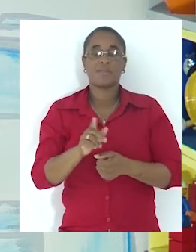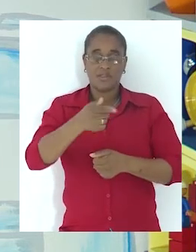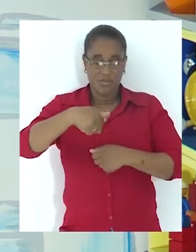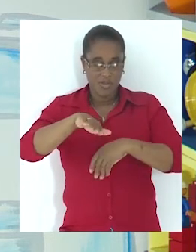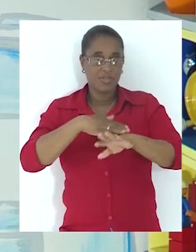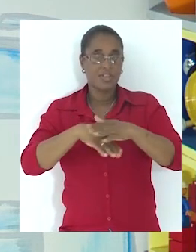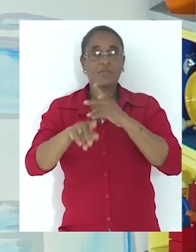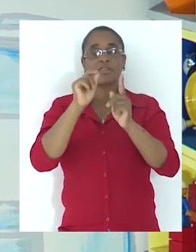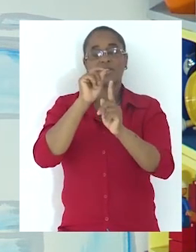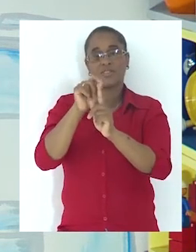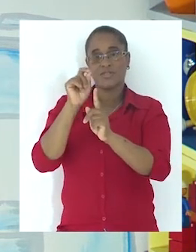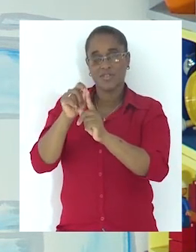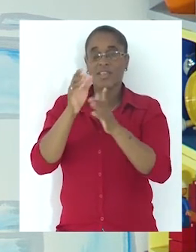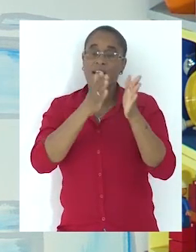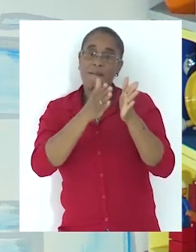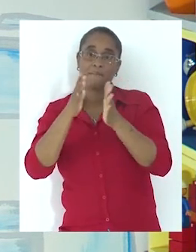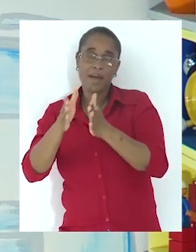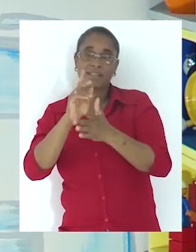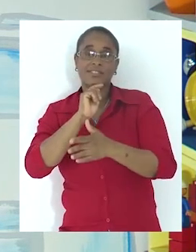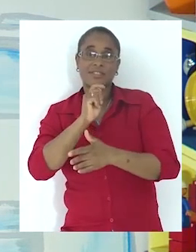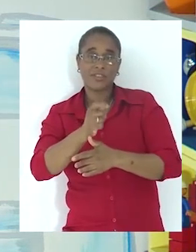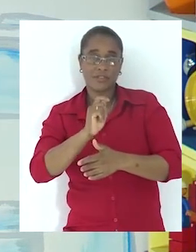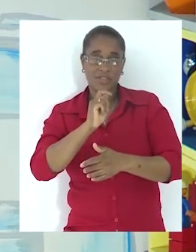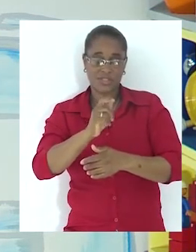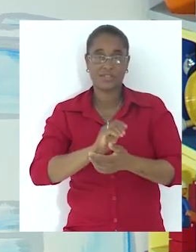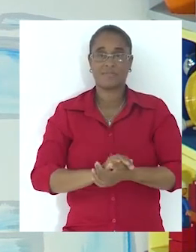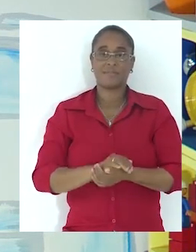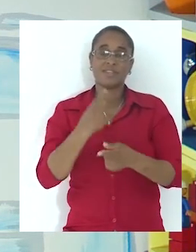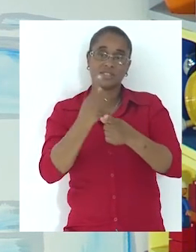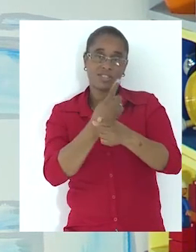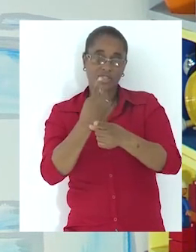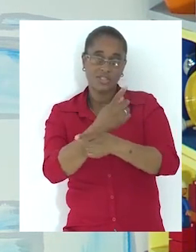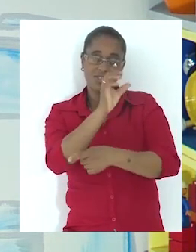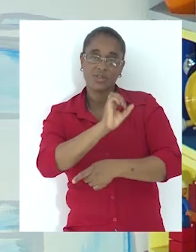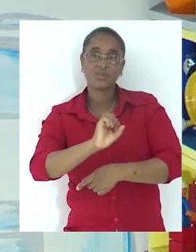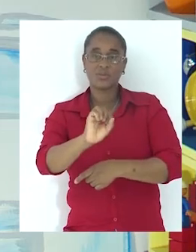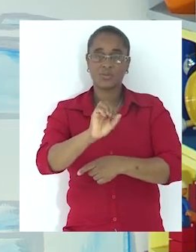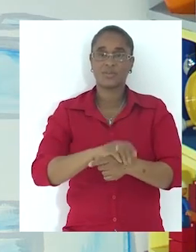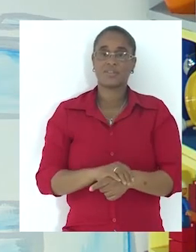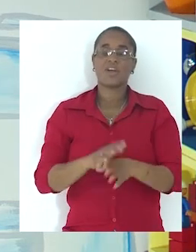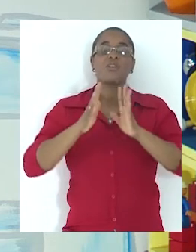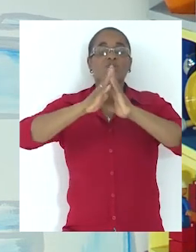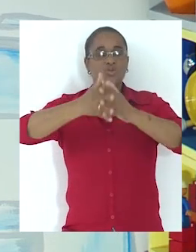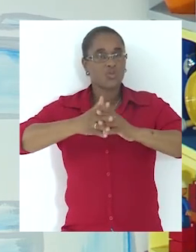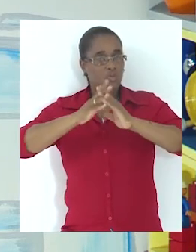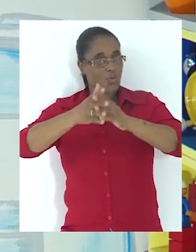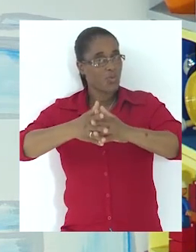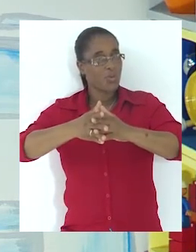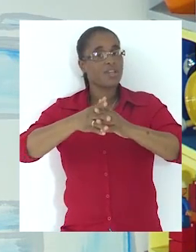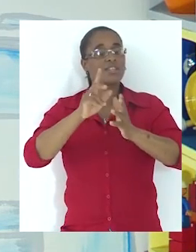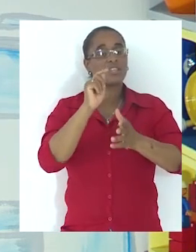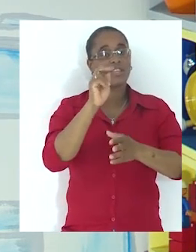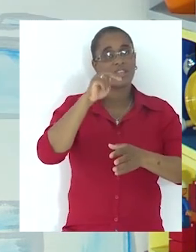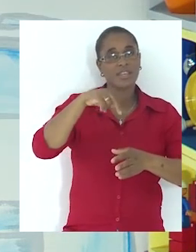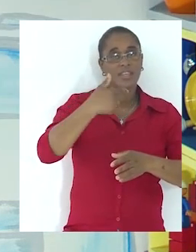a identificação das partes da entrevista, as suas características, a estrutura da